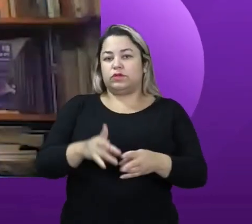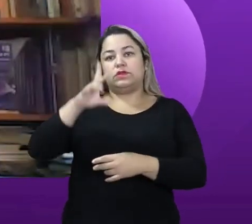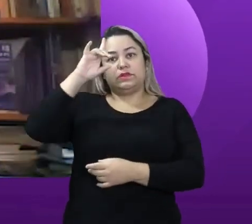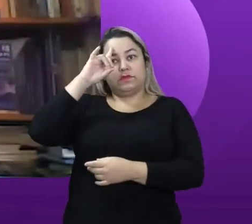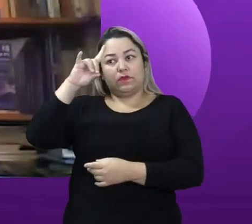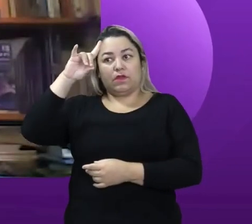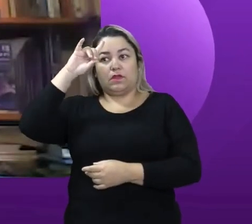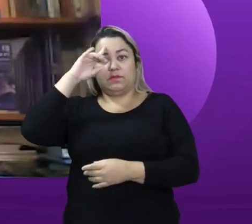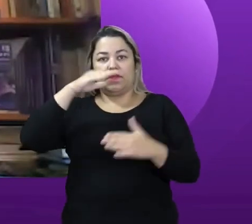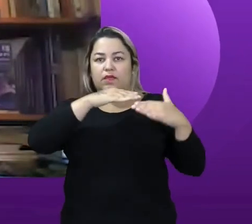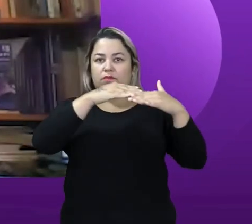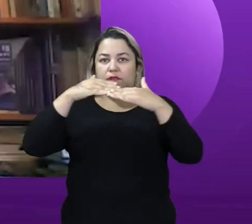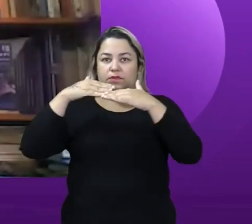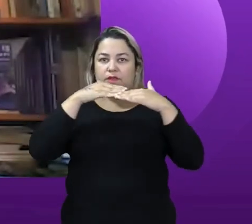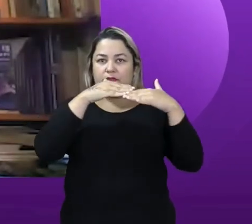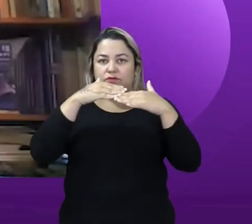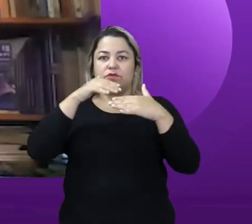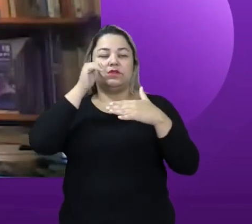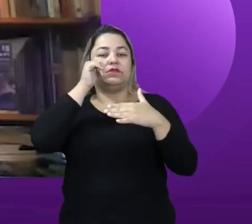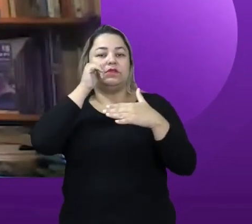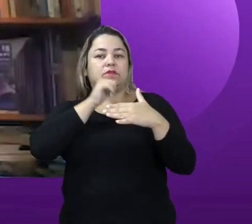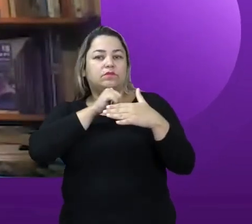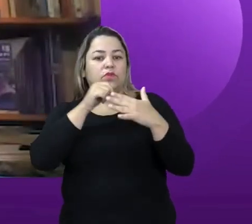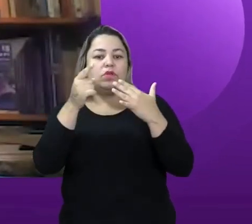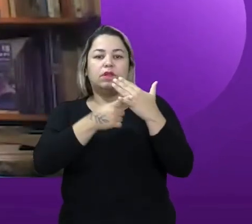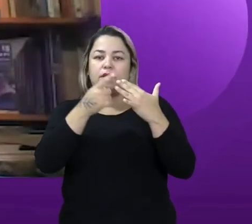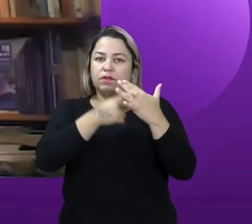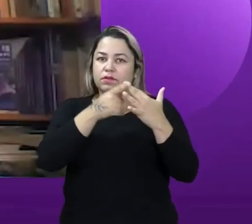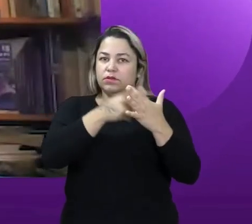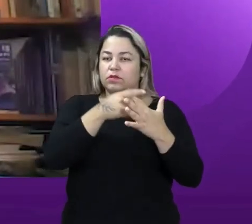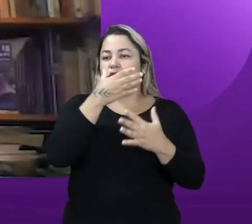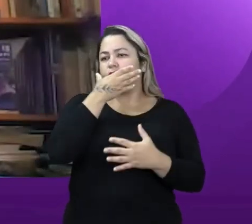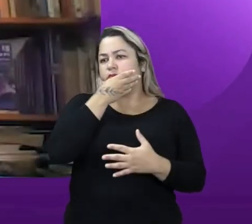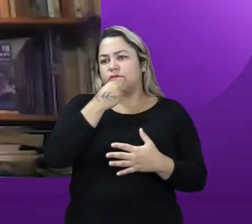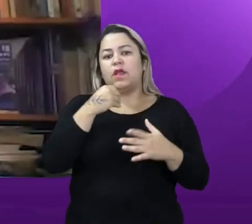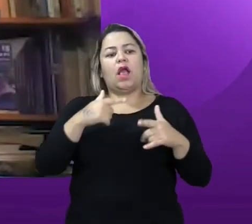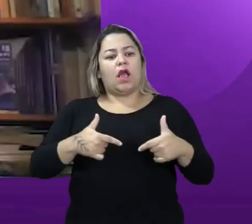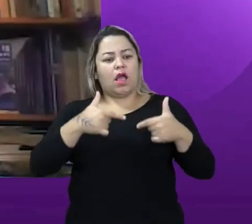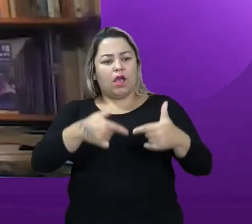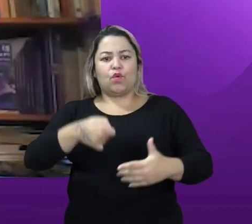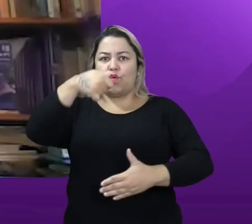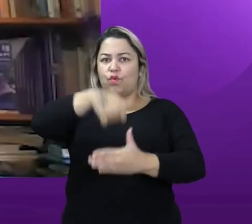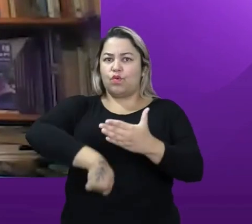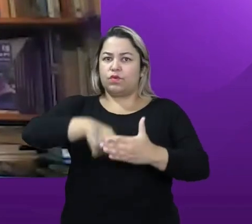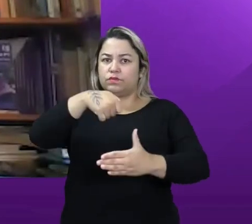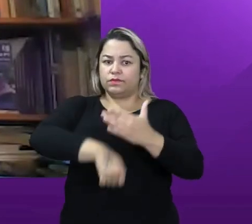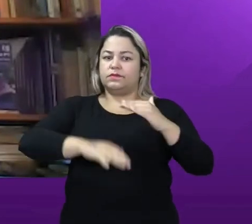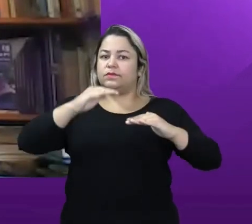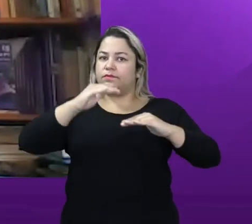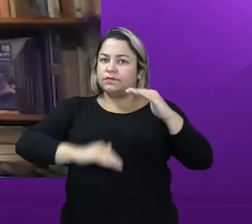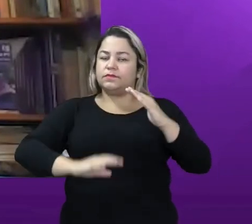cotidiana, a igualdade entre mulheres e homens, a luta contra todas as formas de desigualdade. Portanto, um